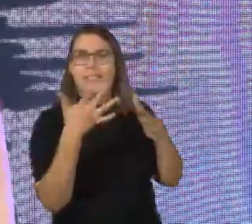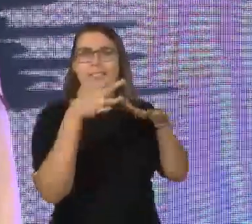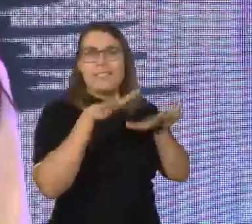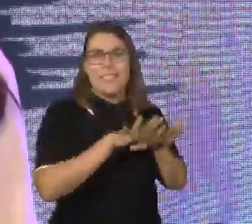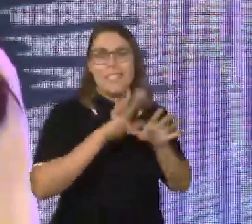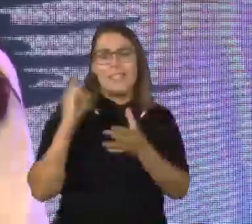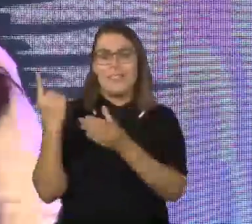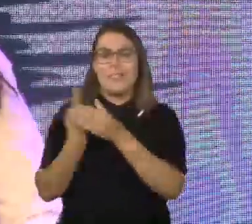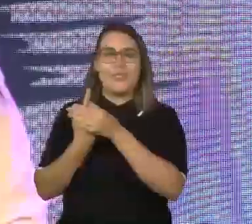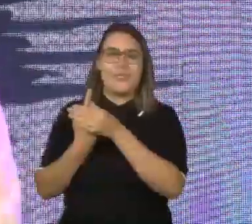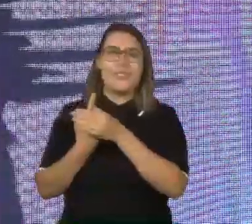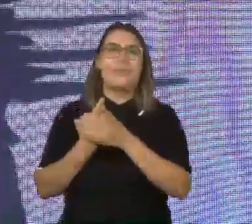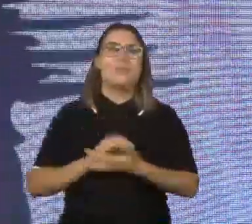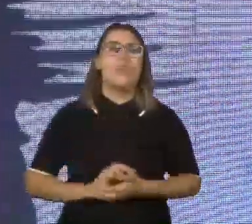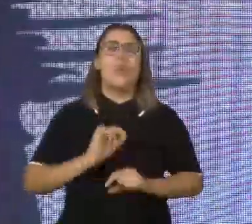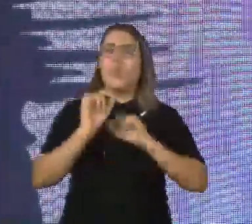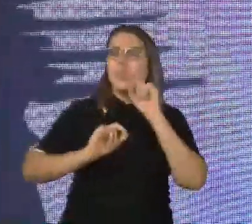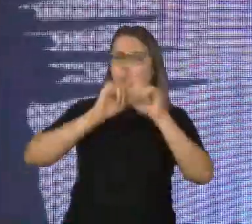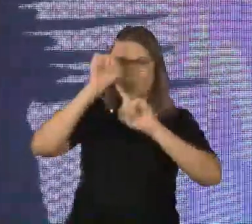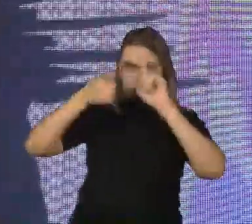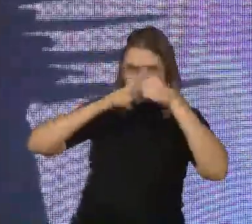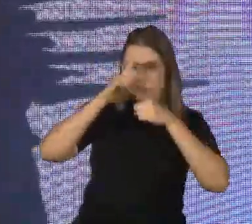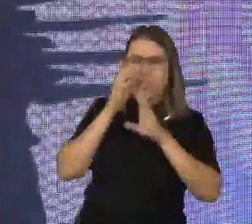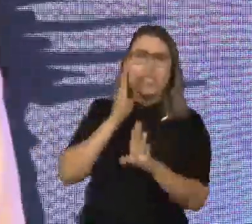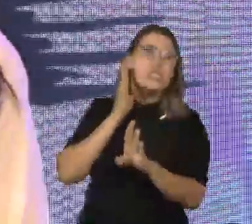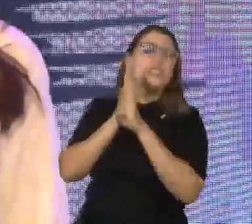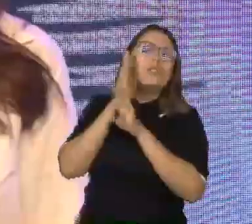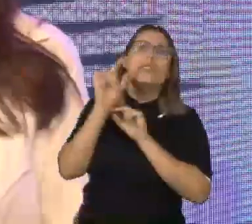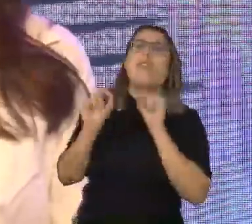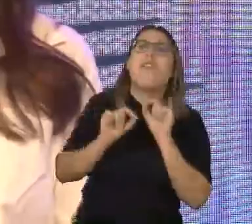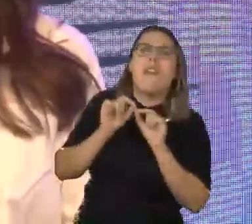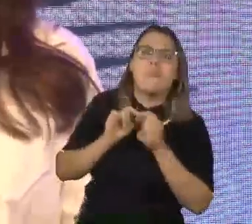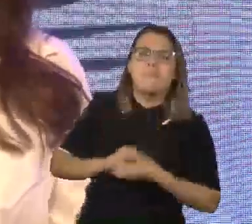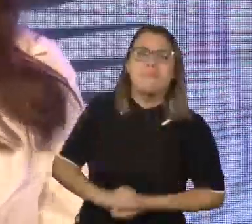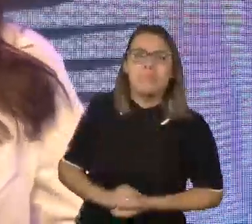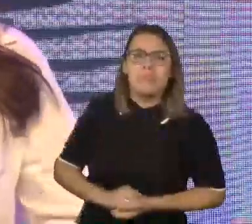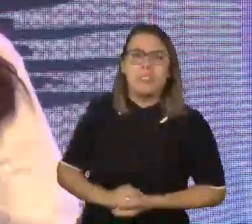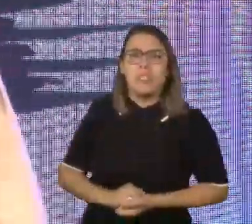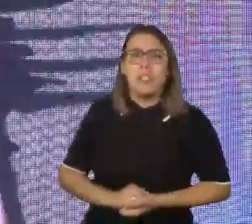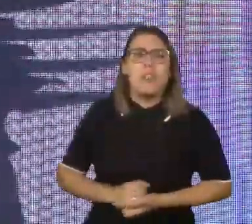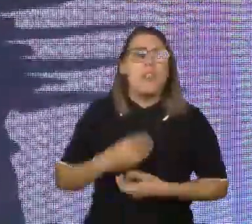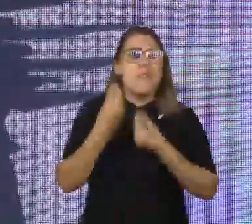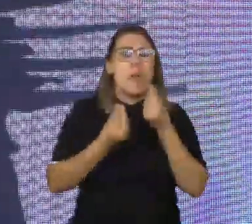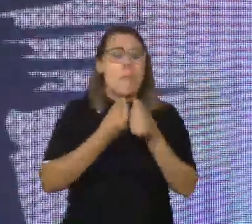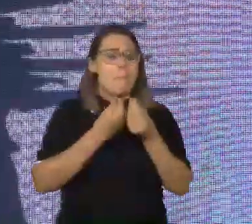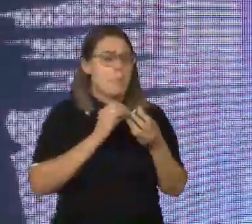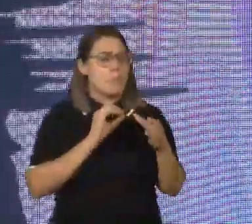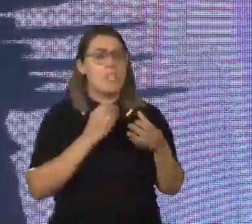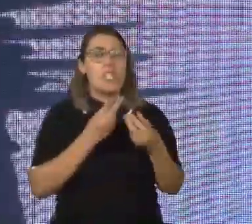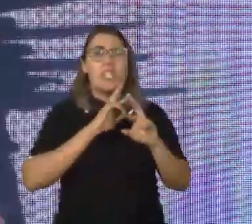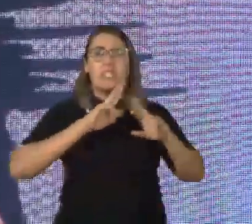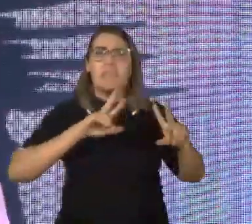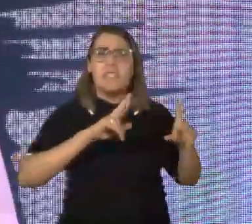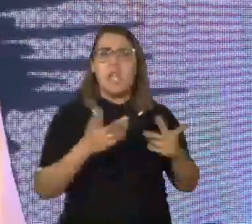inclusão. As dúvidas mais frequentes que a gente encontra dentro da escola é sobre diversidade e inclusão.